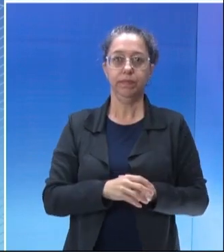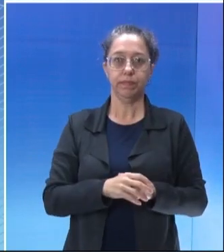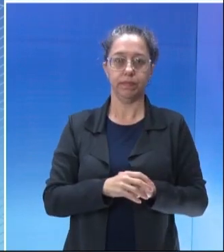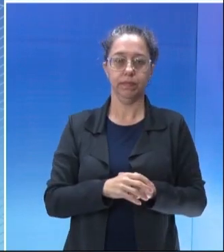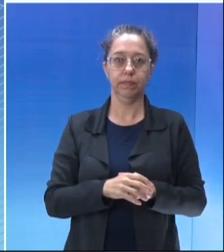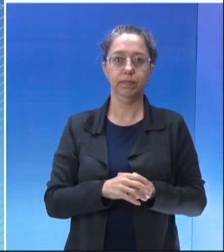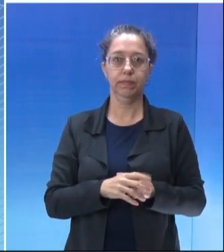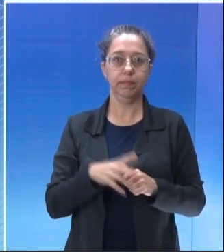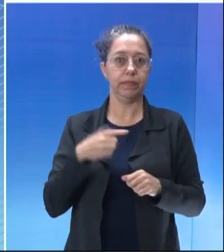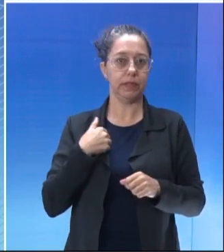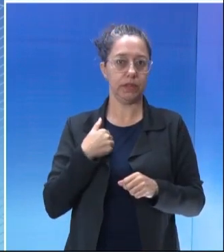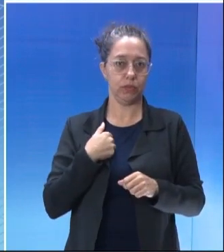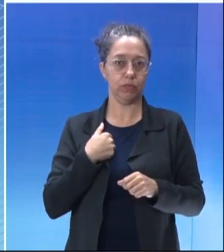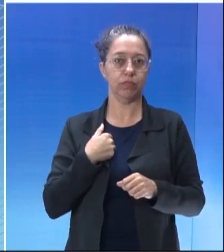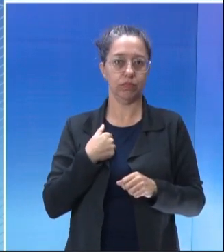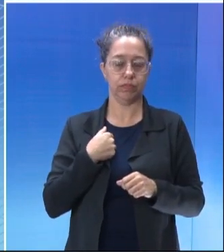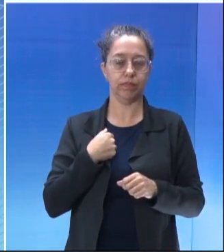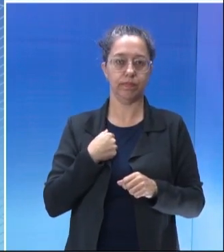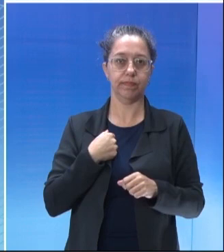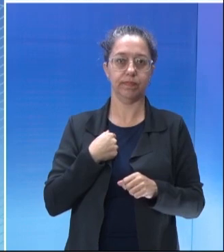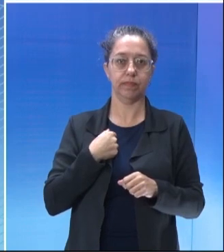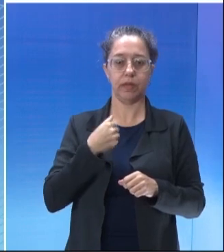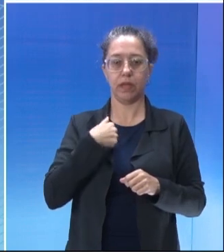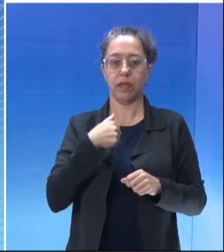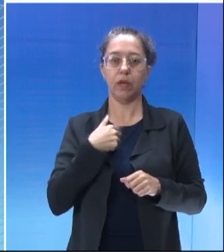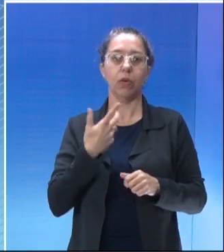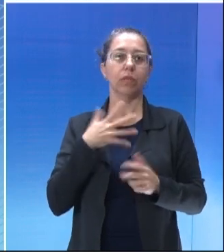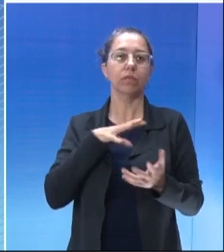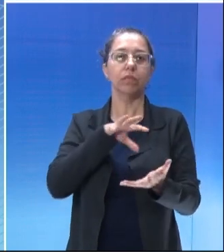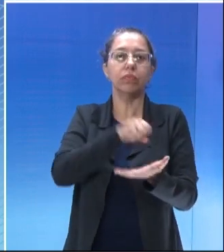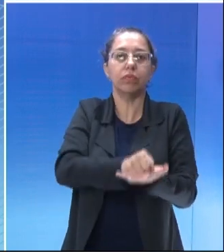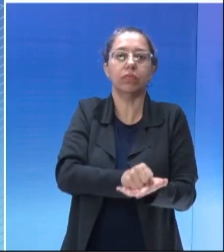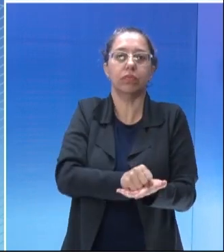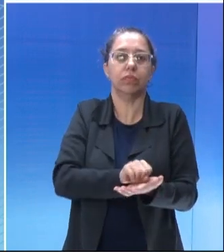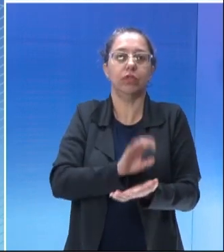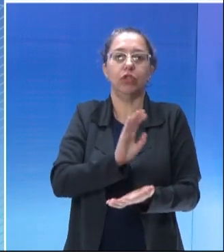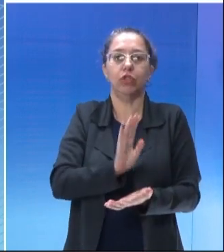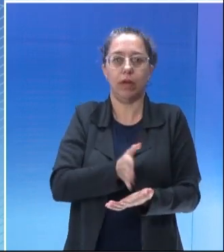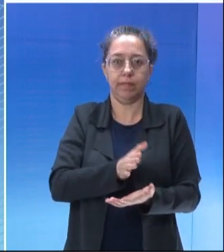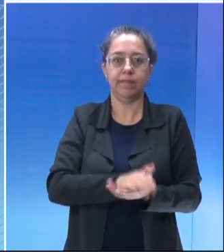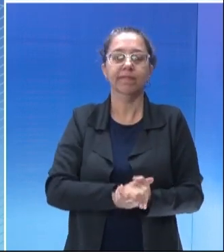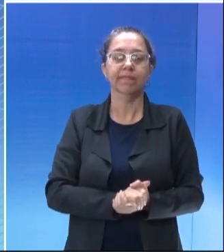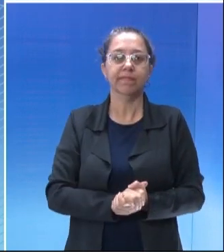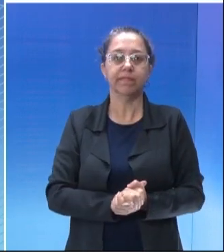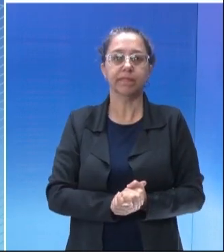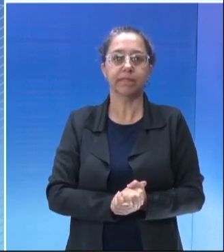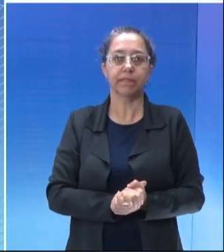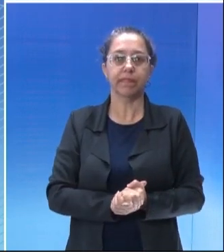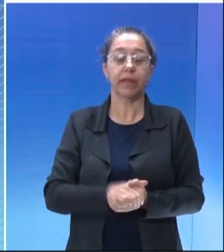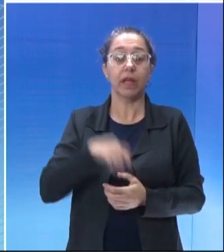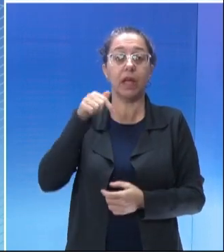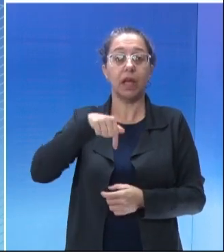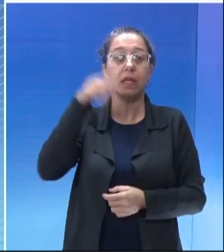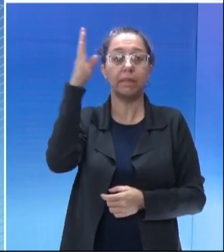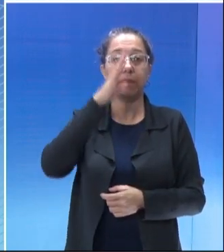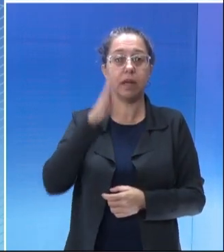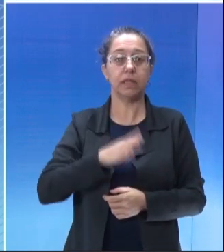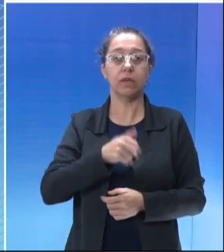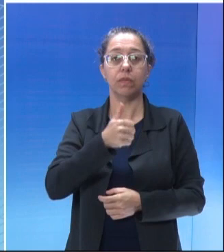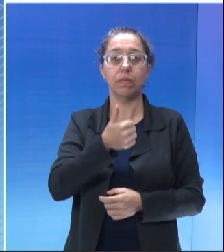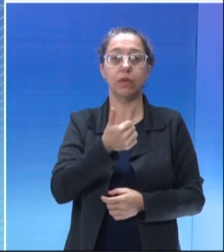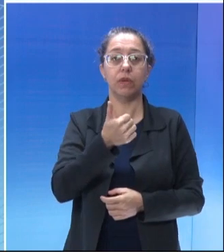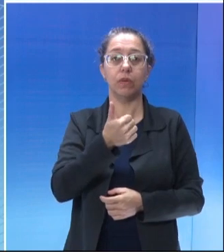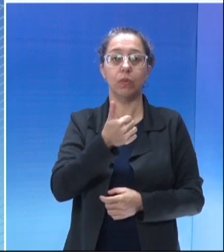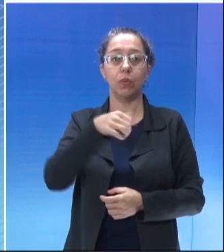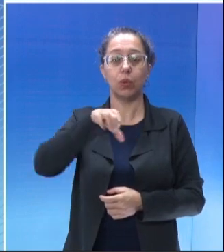ocupo aquela terra e me torno posseiro. Então, veja que no Brasil, em